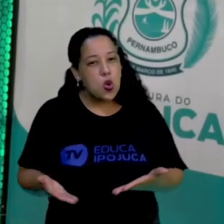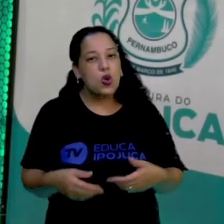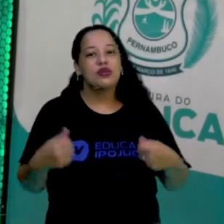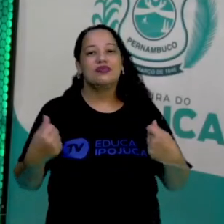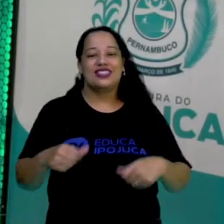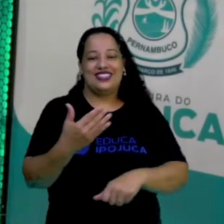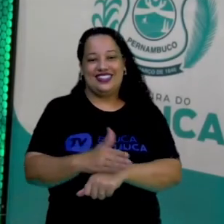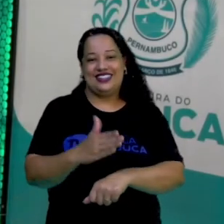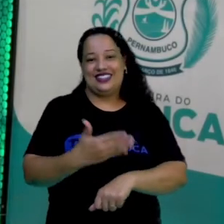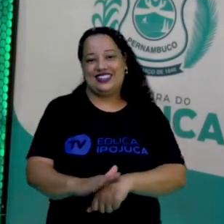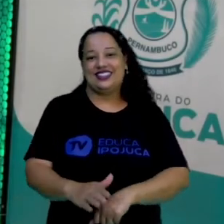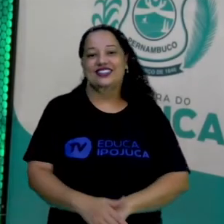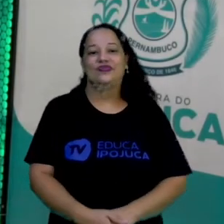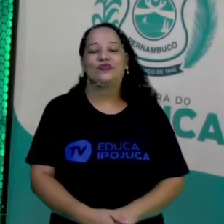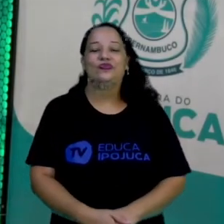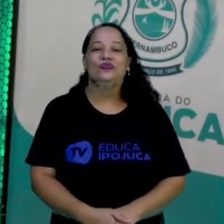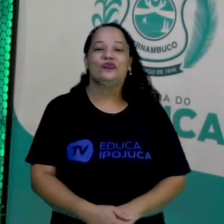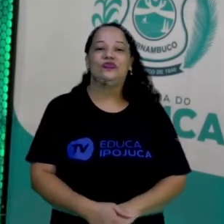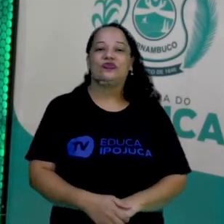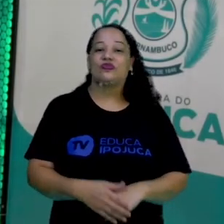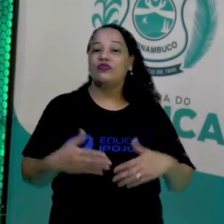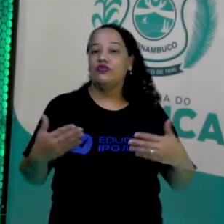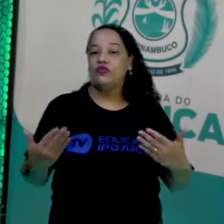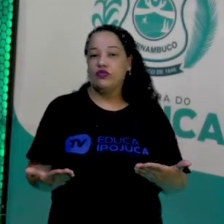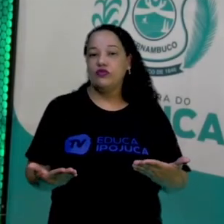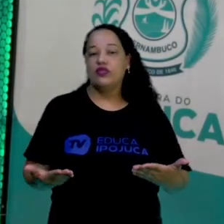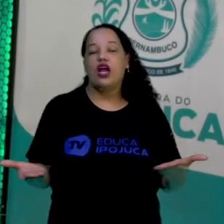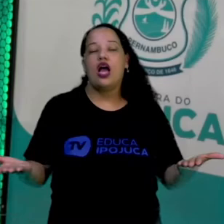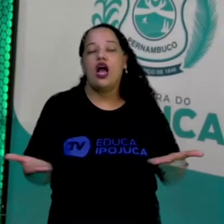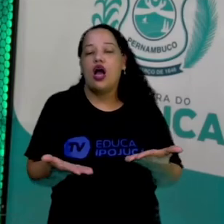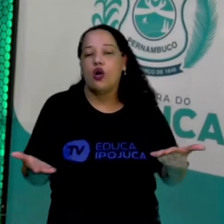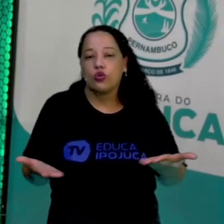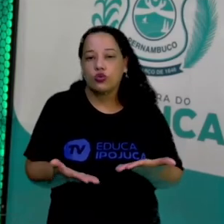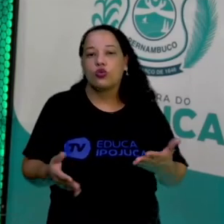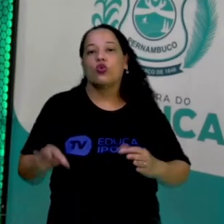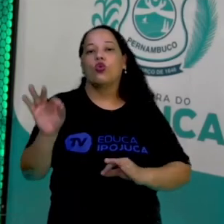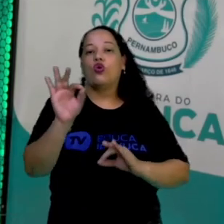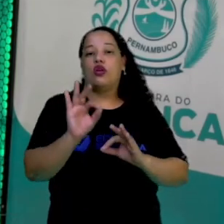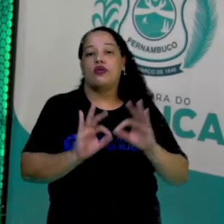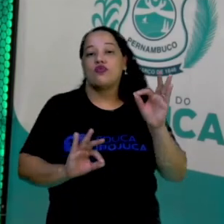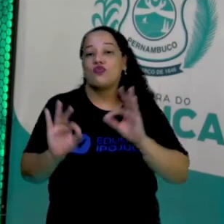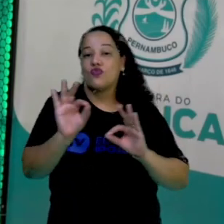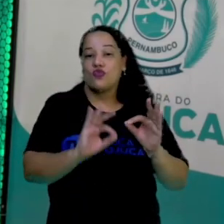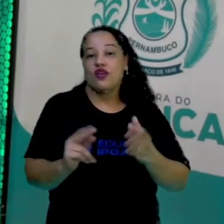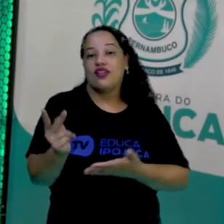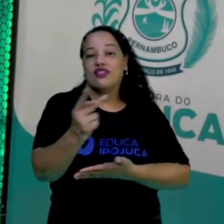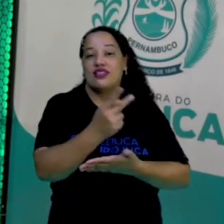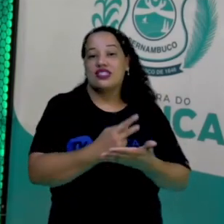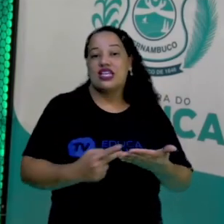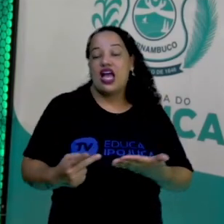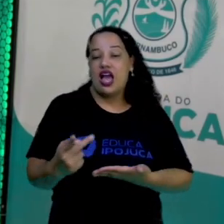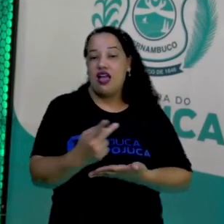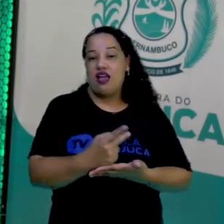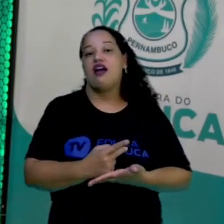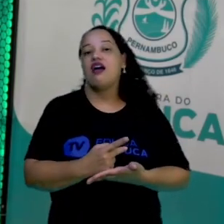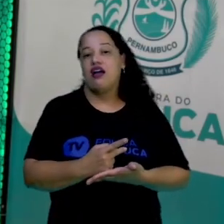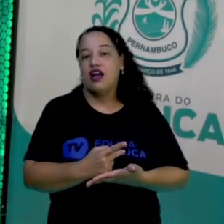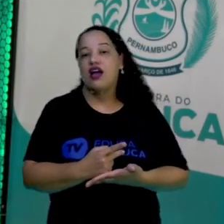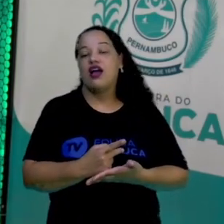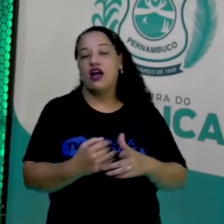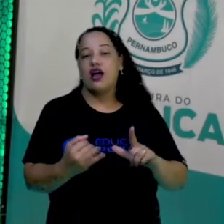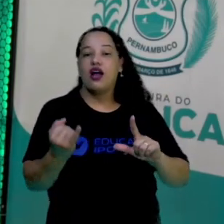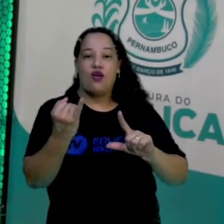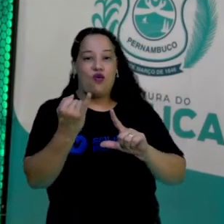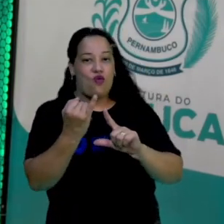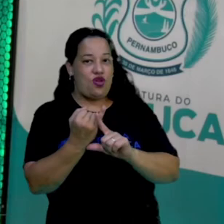Vamos praticar um pouco? Vamos agora construir um hexágono regular utilizando apenas